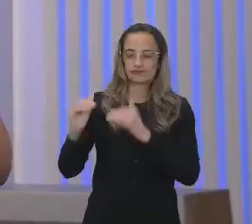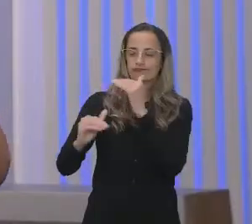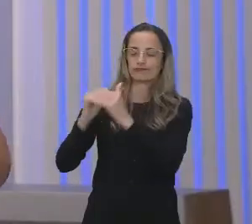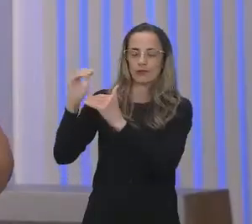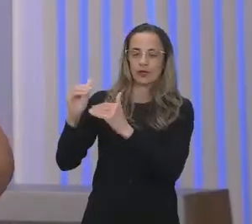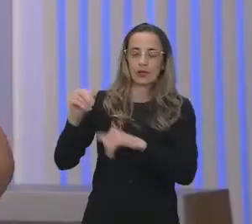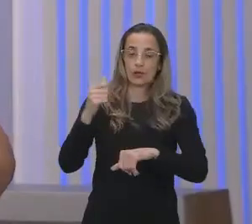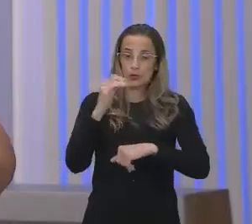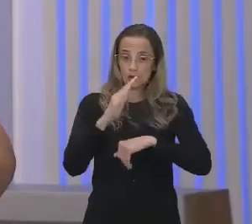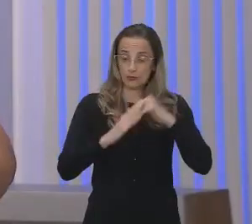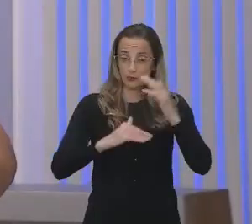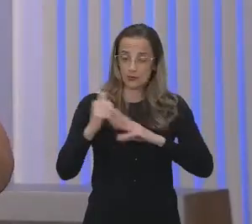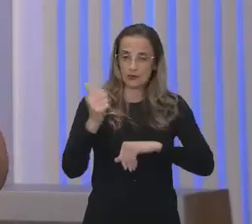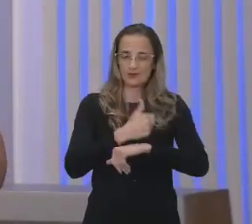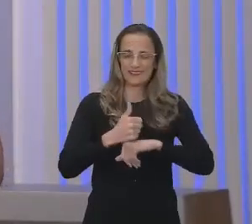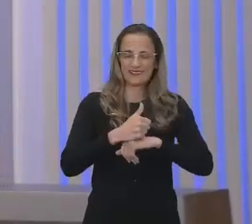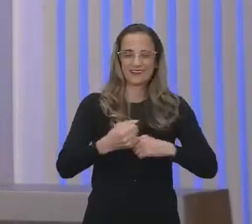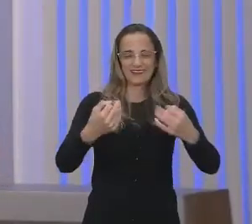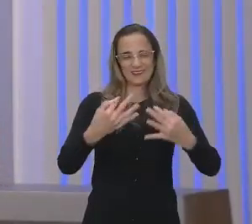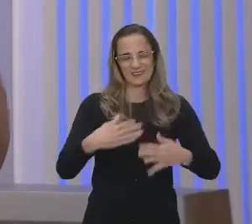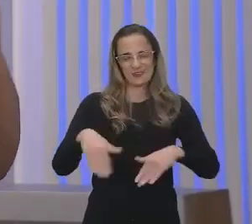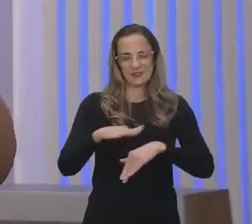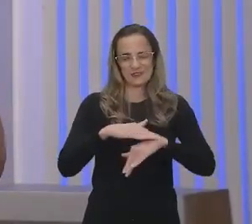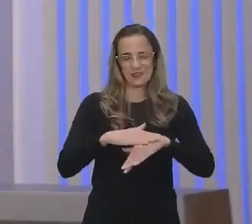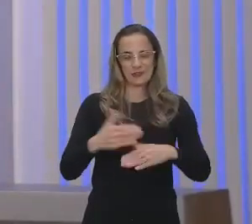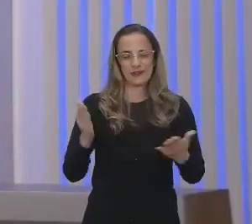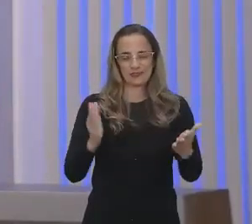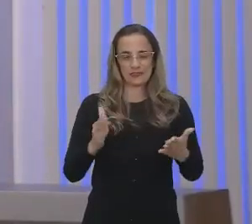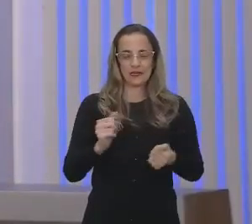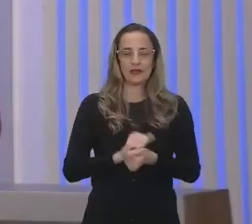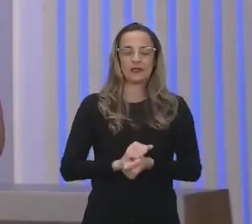desenvolvimento profissional, que falou com a gente, tá certo? Eu estou